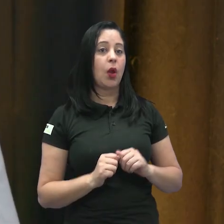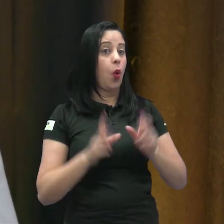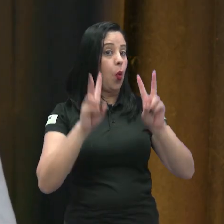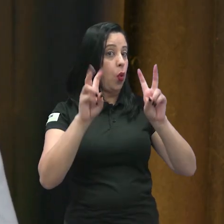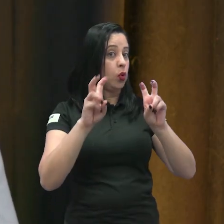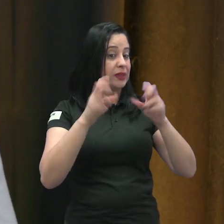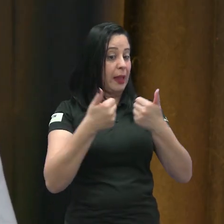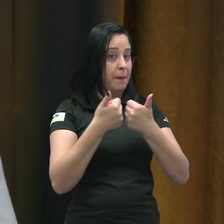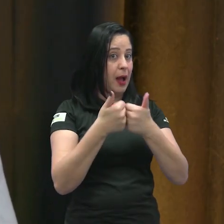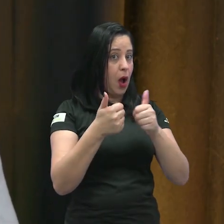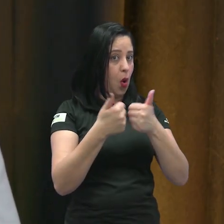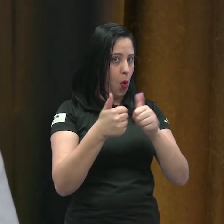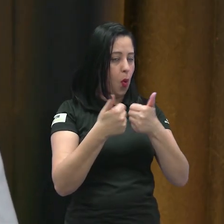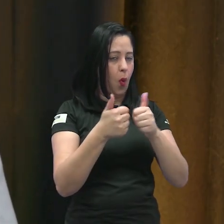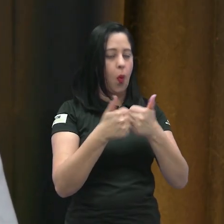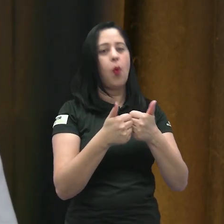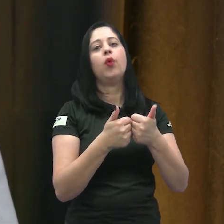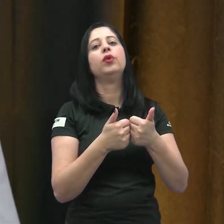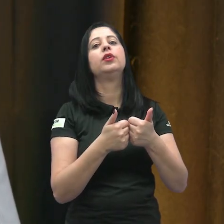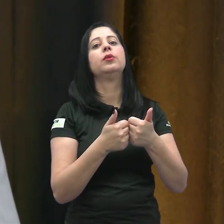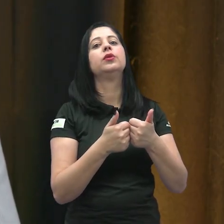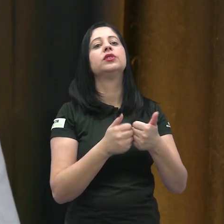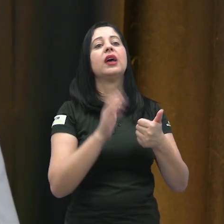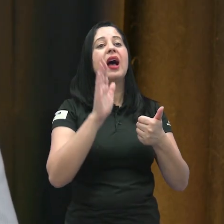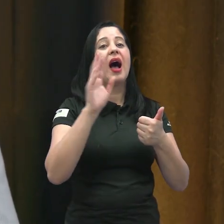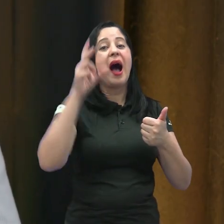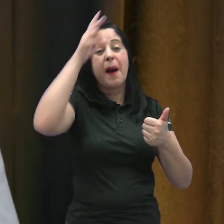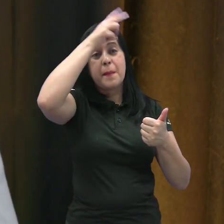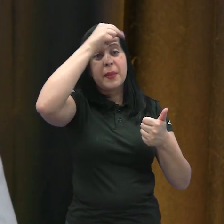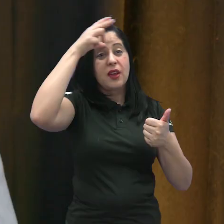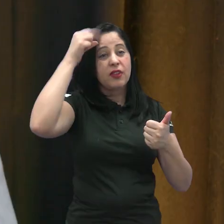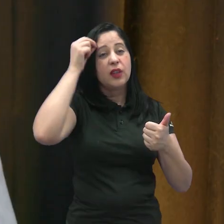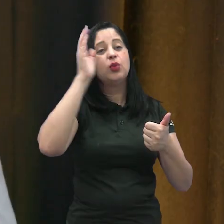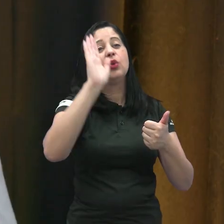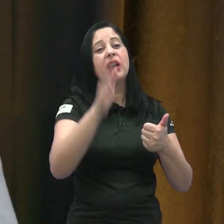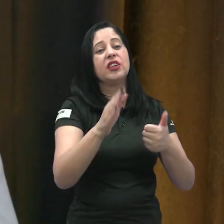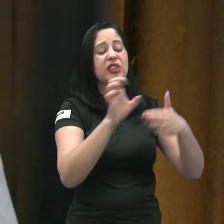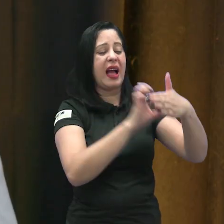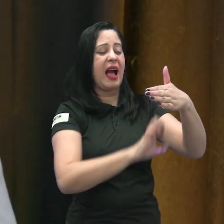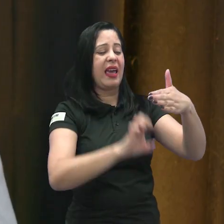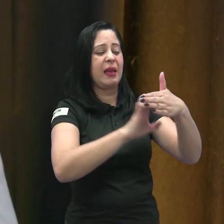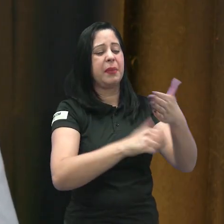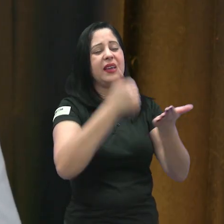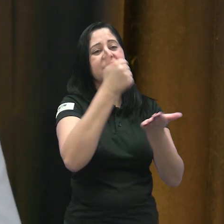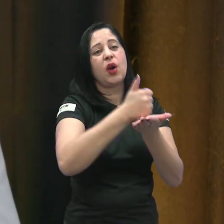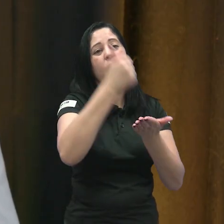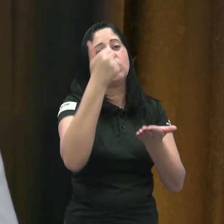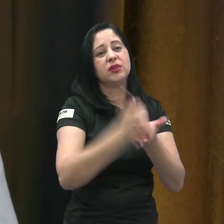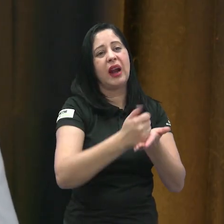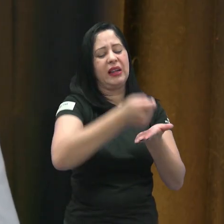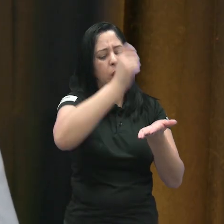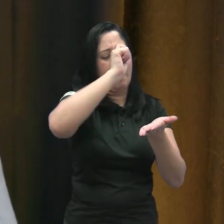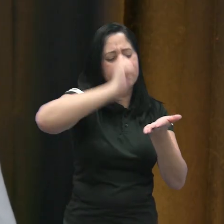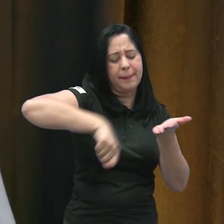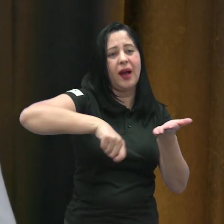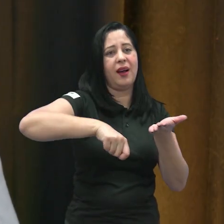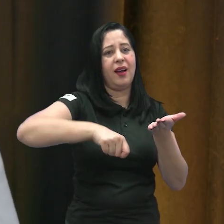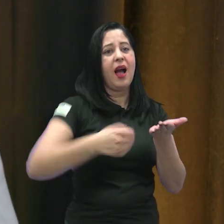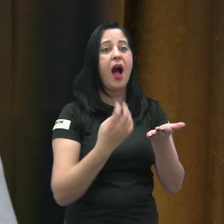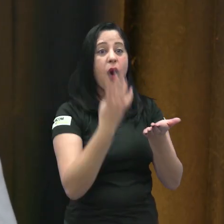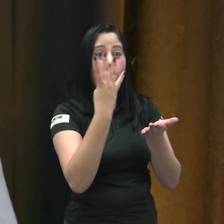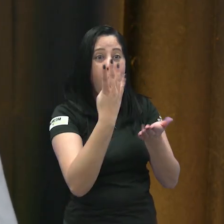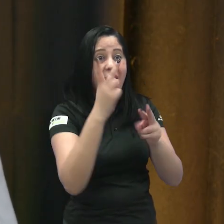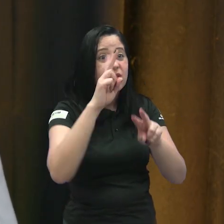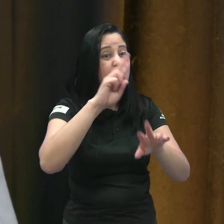do transporte público, né? Já renovando o contrato com as empresas, 3 renovações, teve